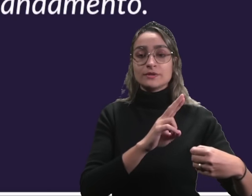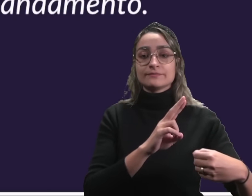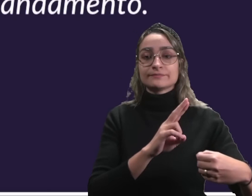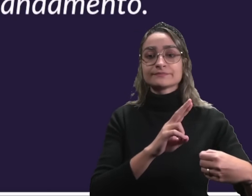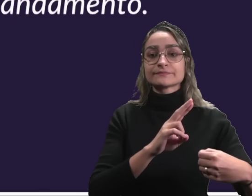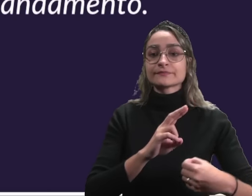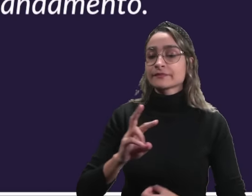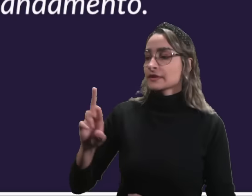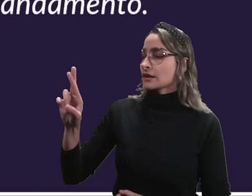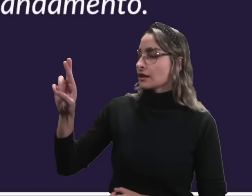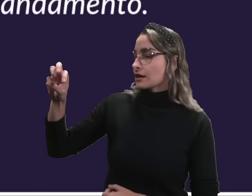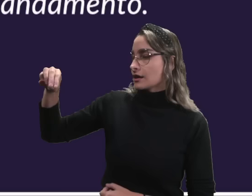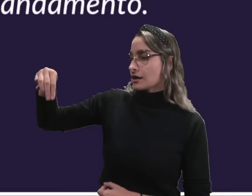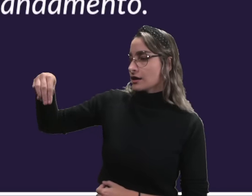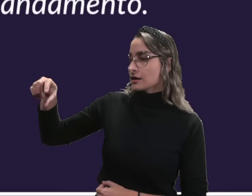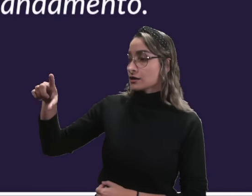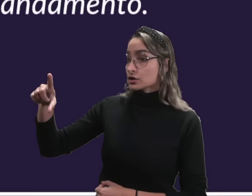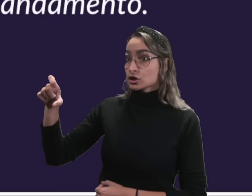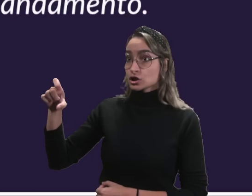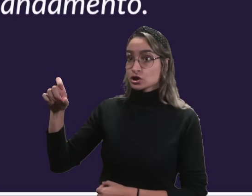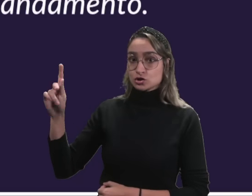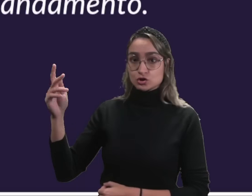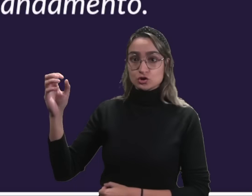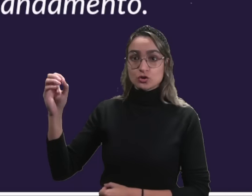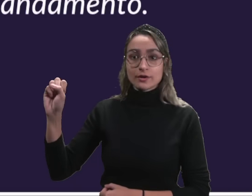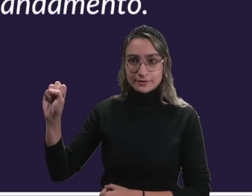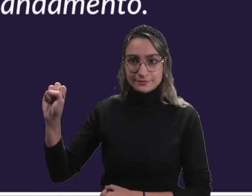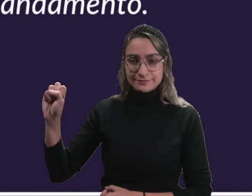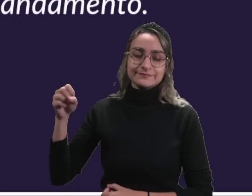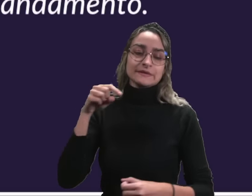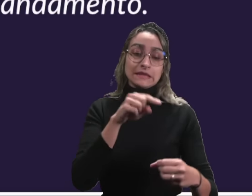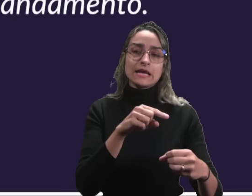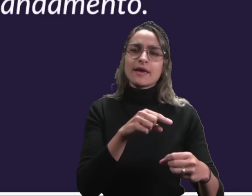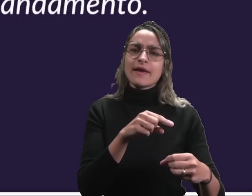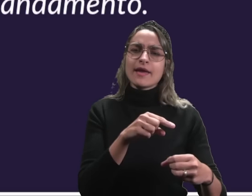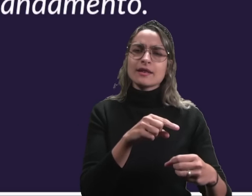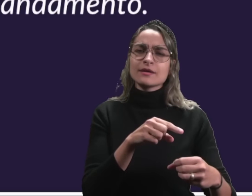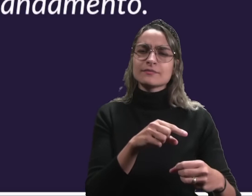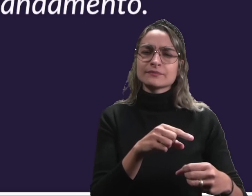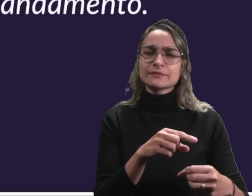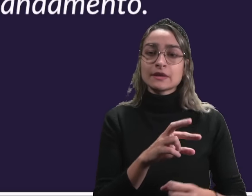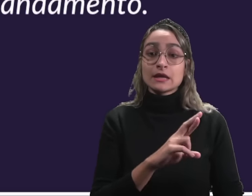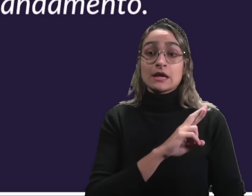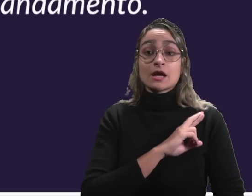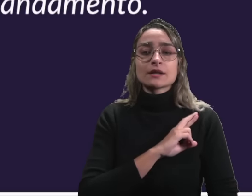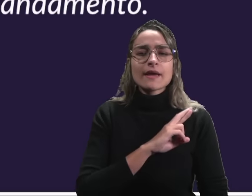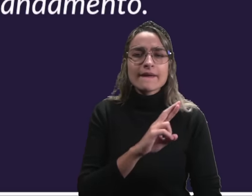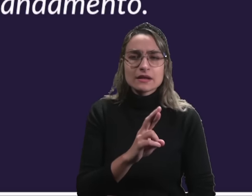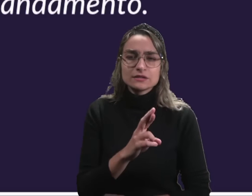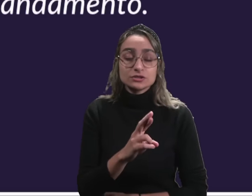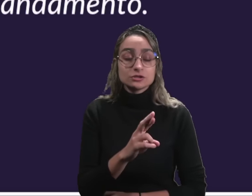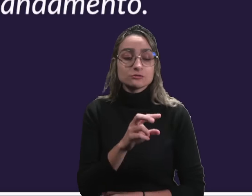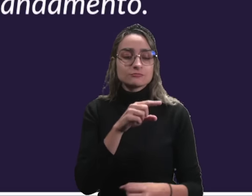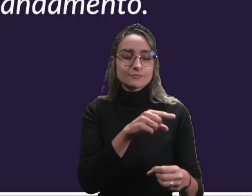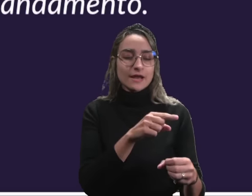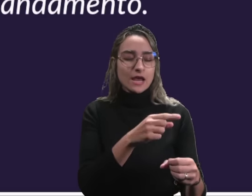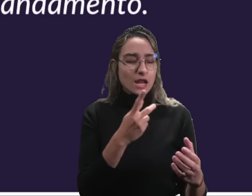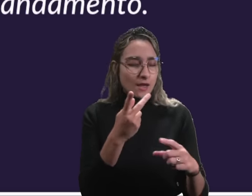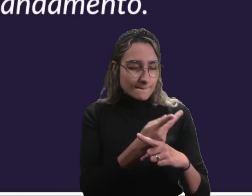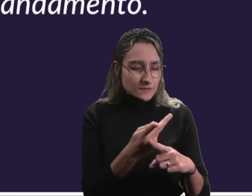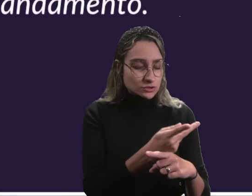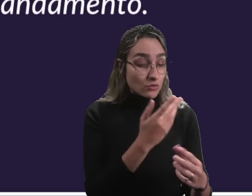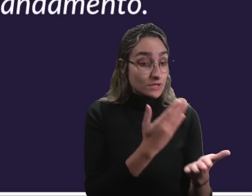aqueles que aguardavam a volta de Jesus e ela como Batista do Sétimo Dia levou para eles a verdade do sábado nessa